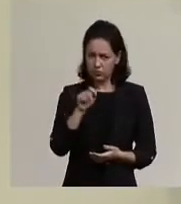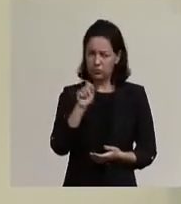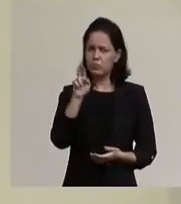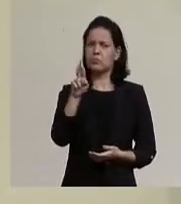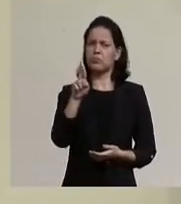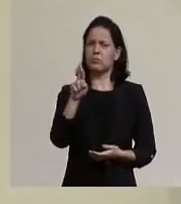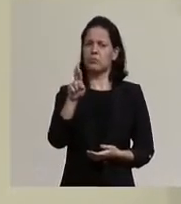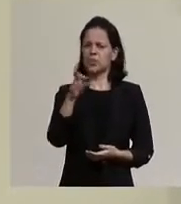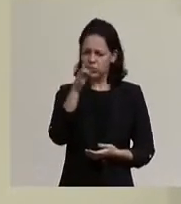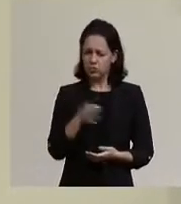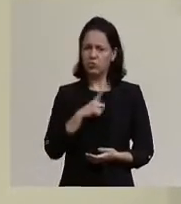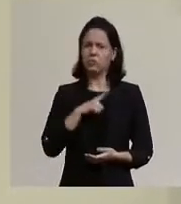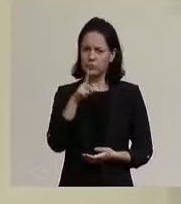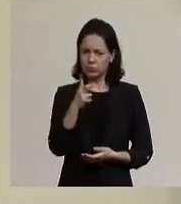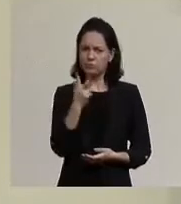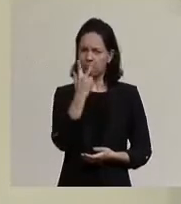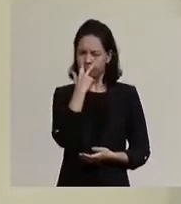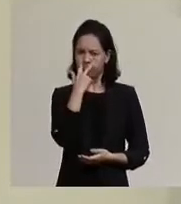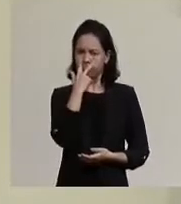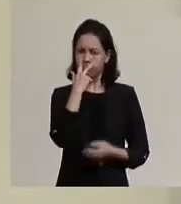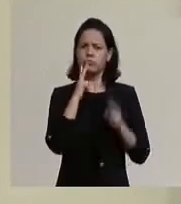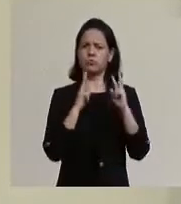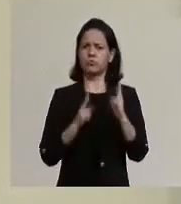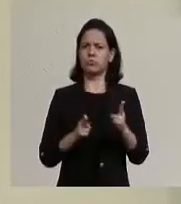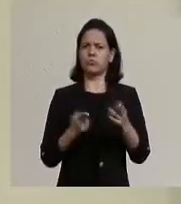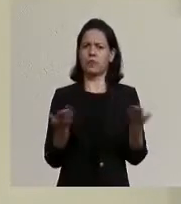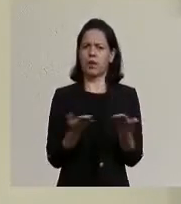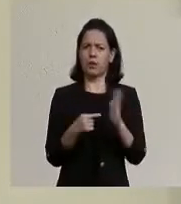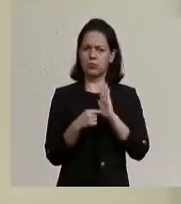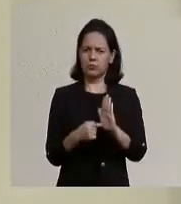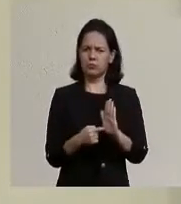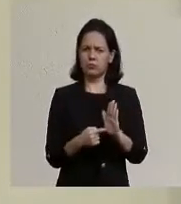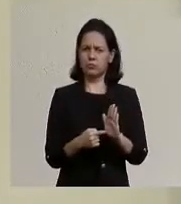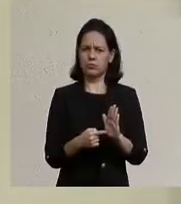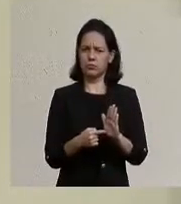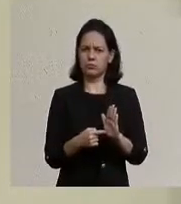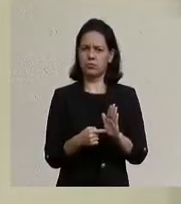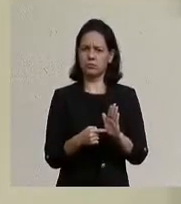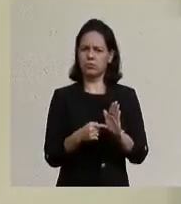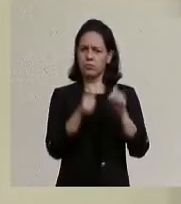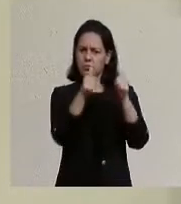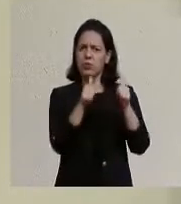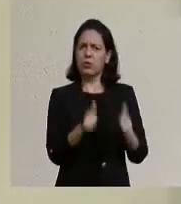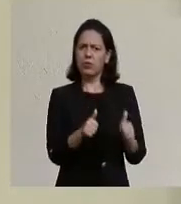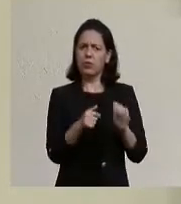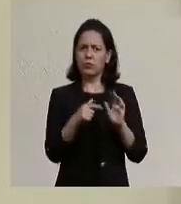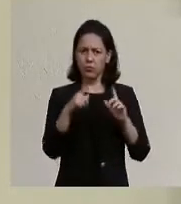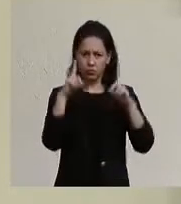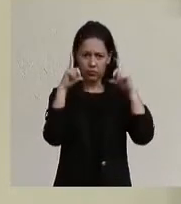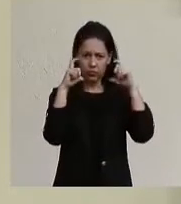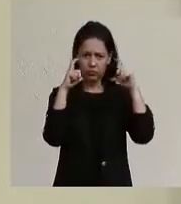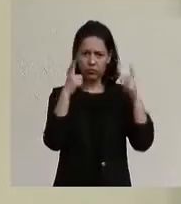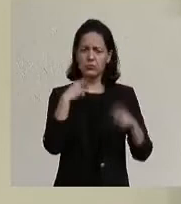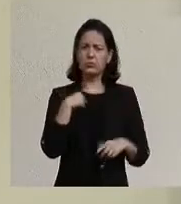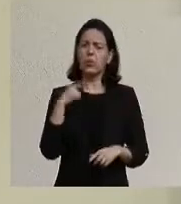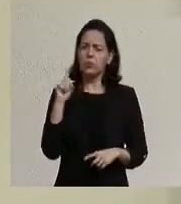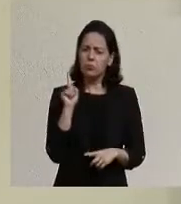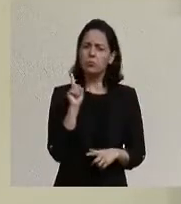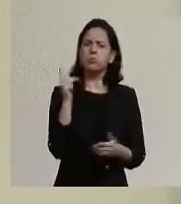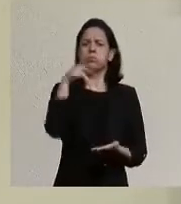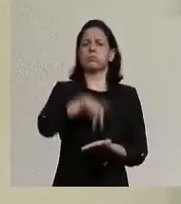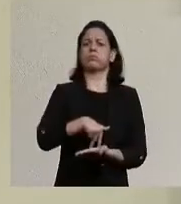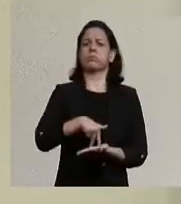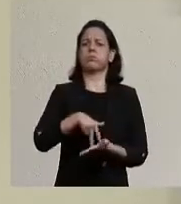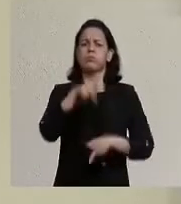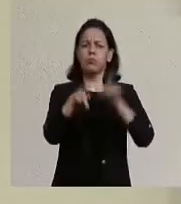que o senhor está envergonhado também diante dessa situação eu falei para o senhor que viria aqui iria falar para toda